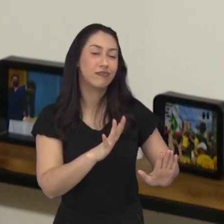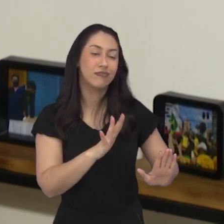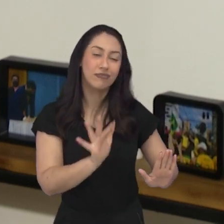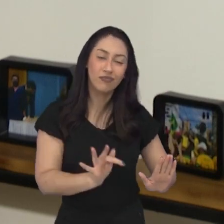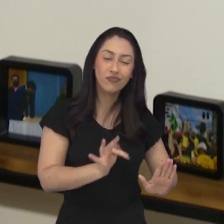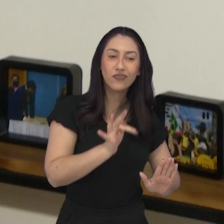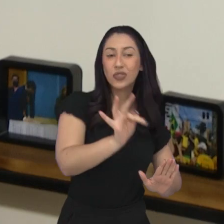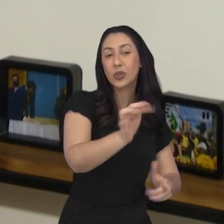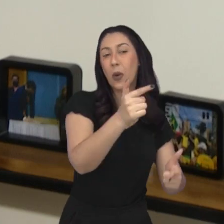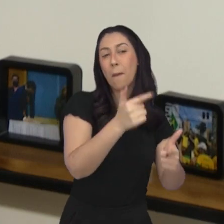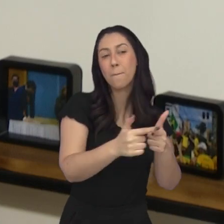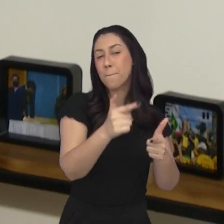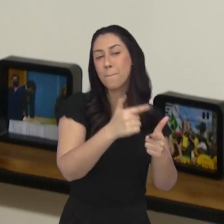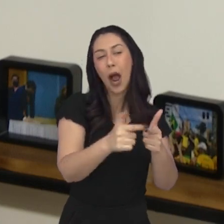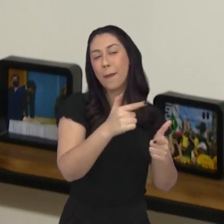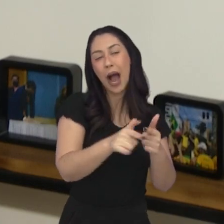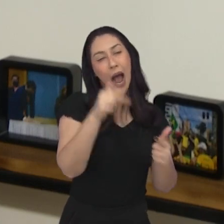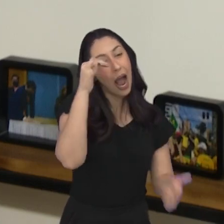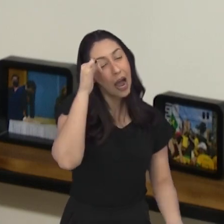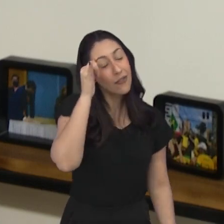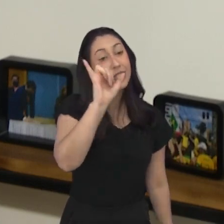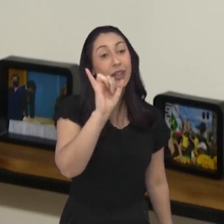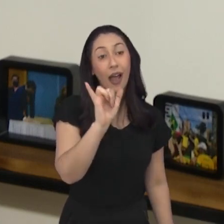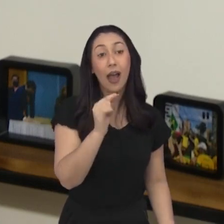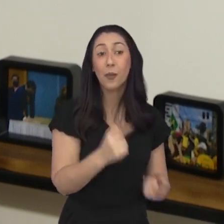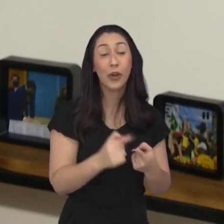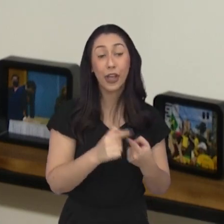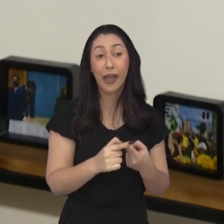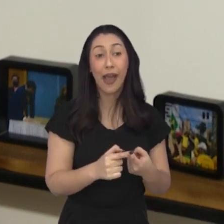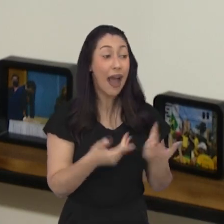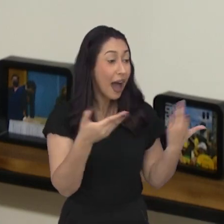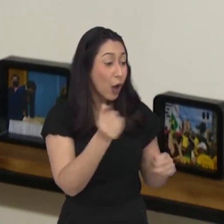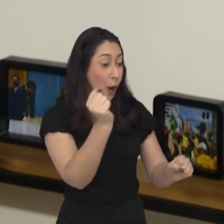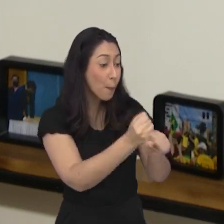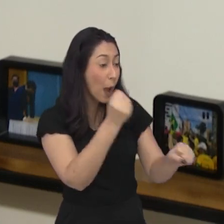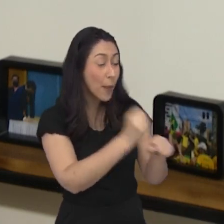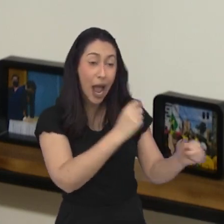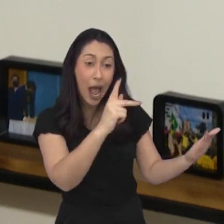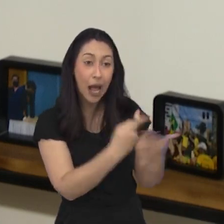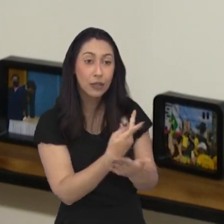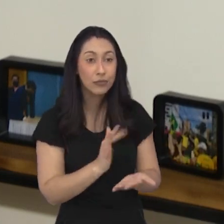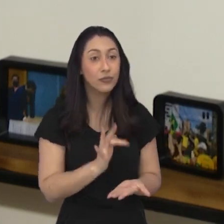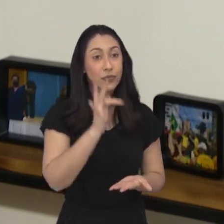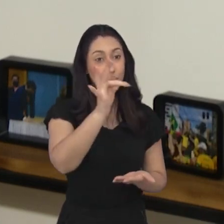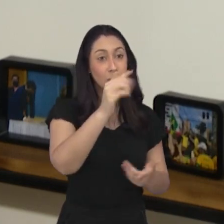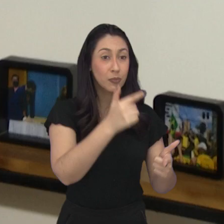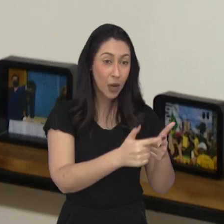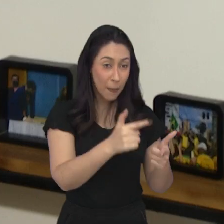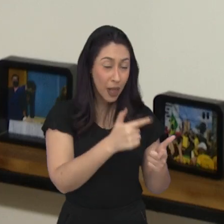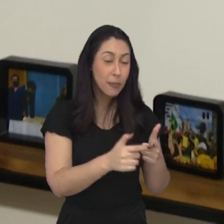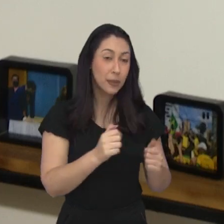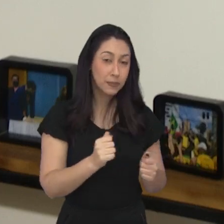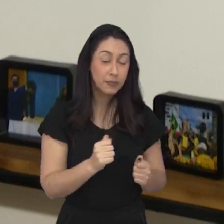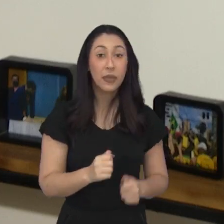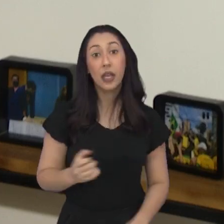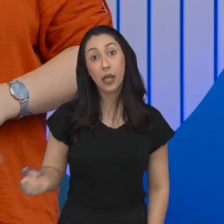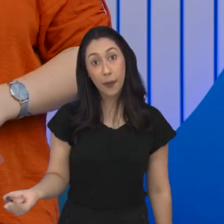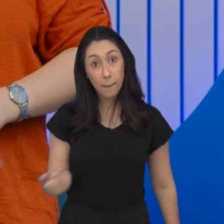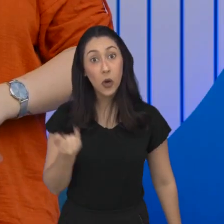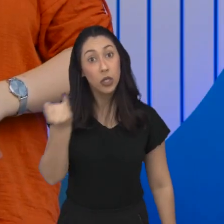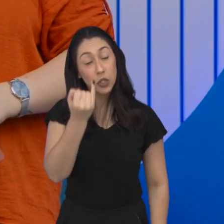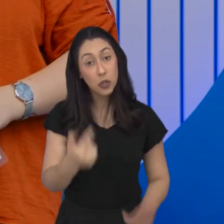novas construções para evitar que aconteça no futuro o que aconteceu no passado, que agora a gente tem que resolver, de lotamentos que se